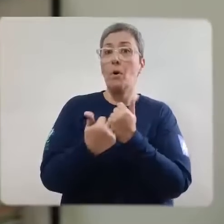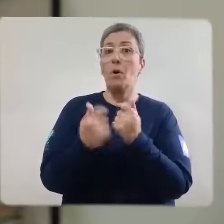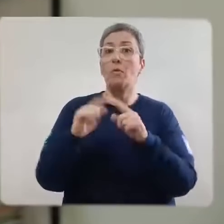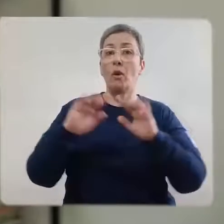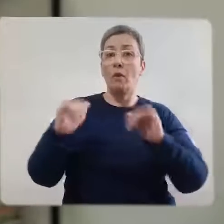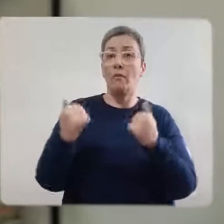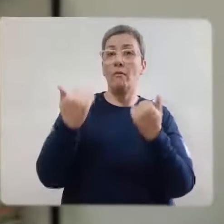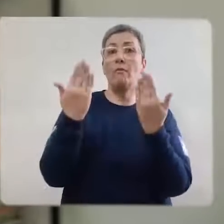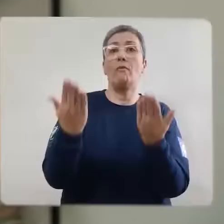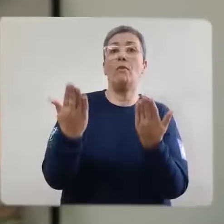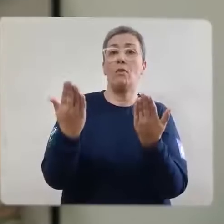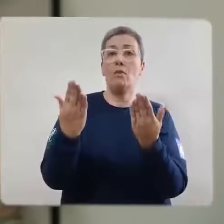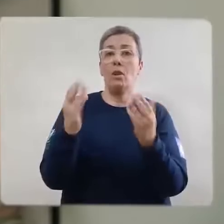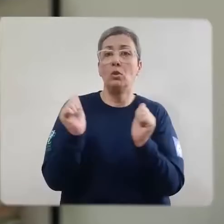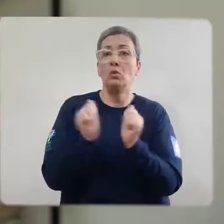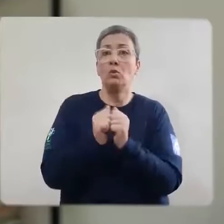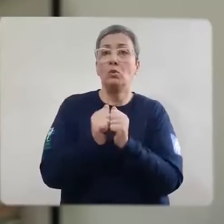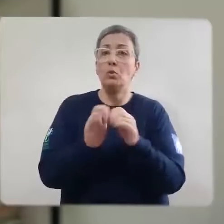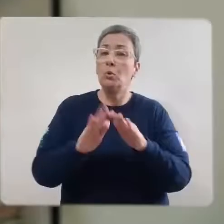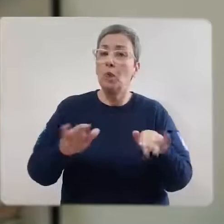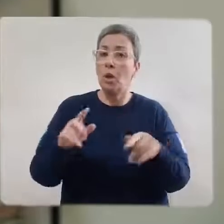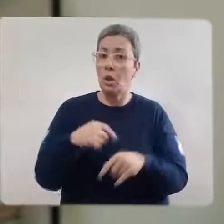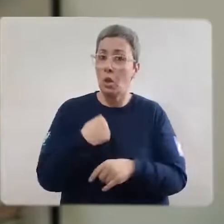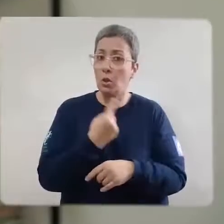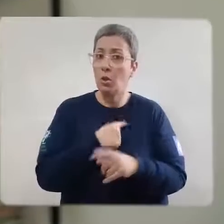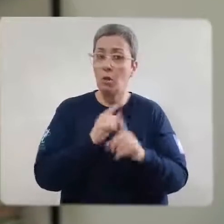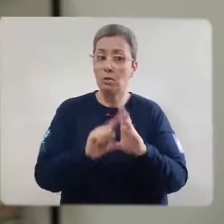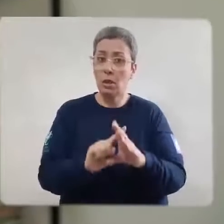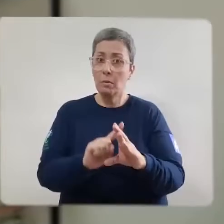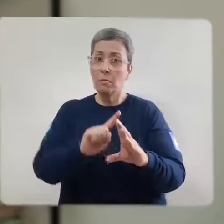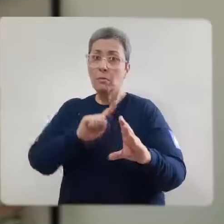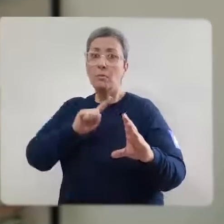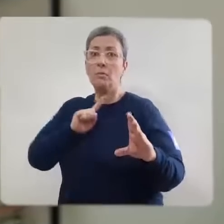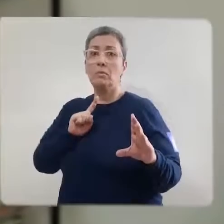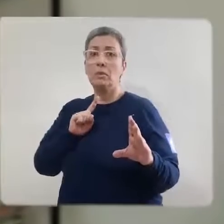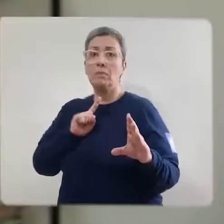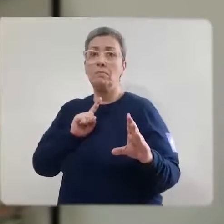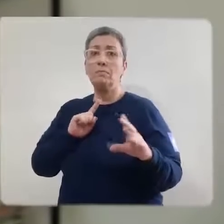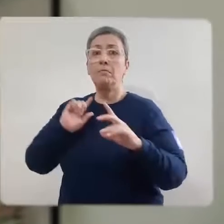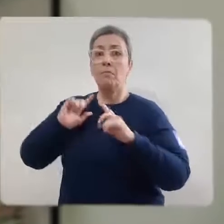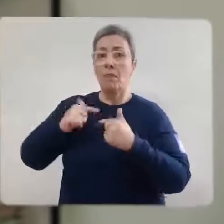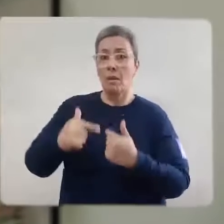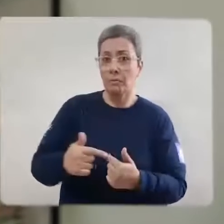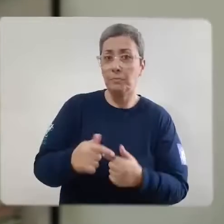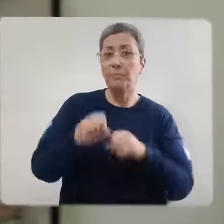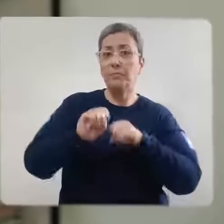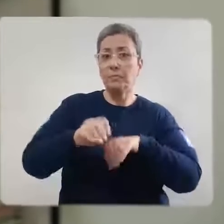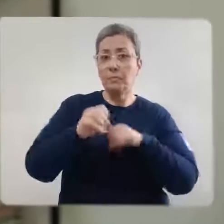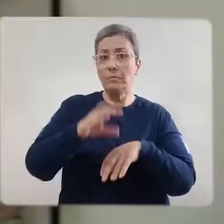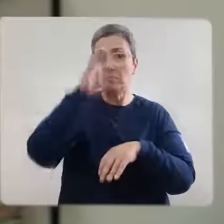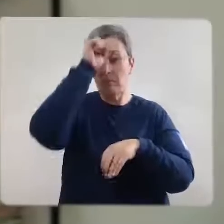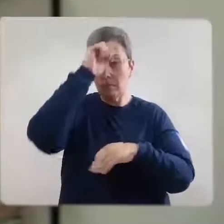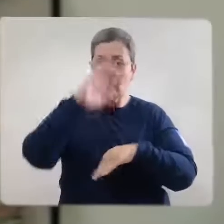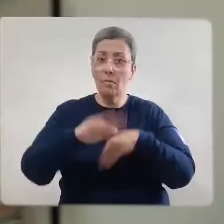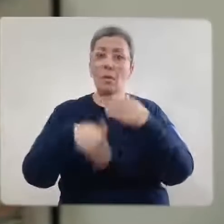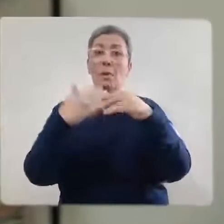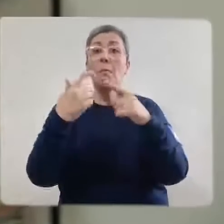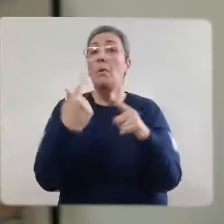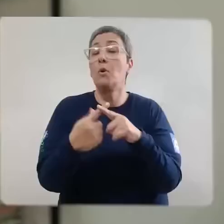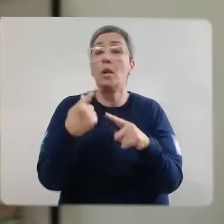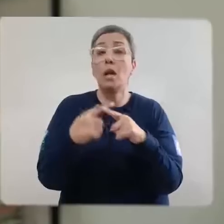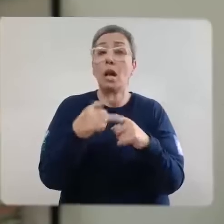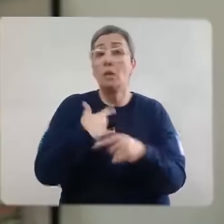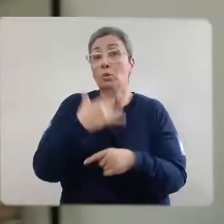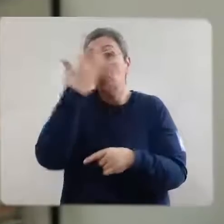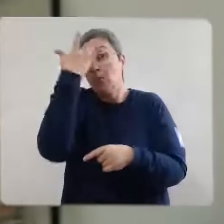fica com a criança lá fora. Então, nós nos distanciamos desse processo de ensino, aprendizagem e desenvolvimento. Por